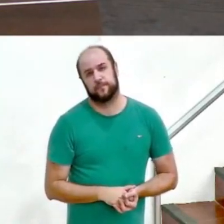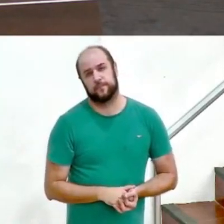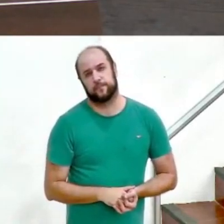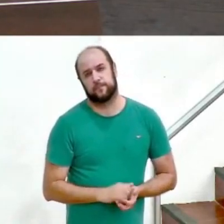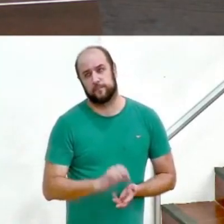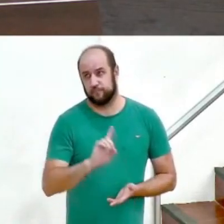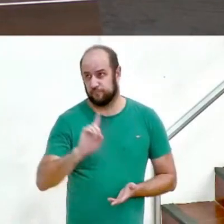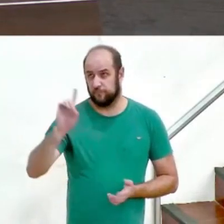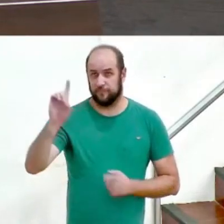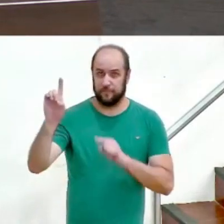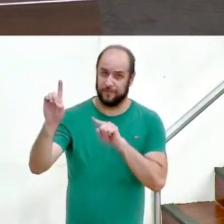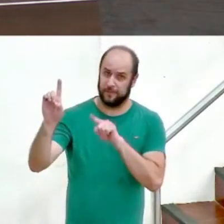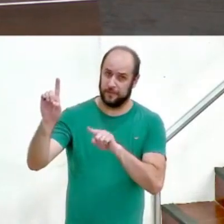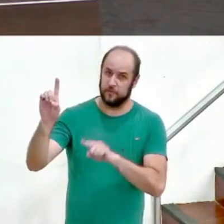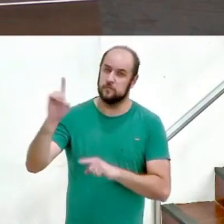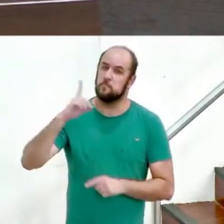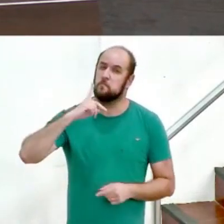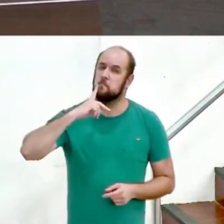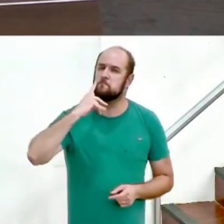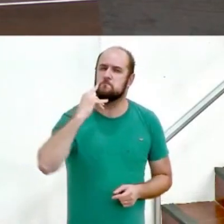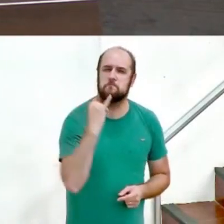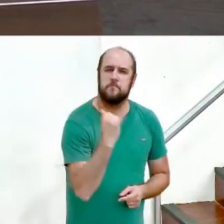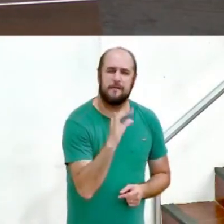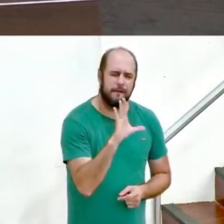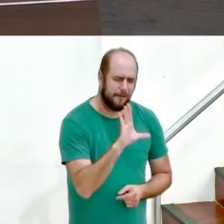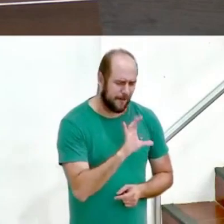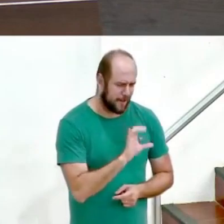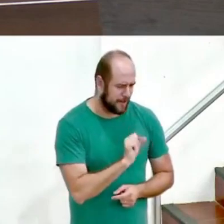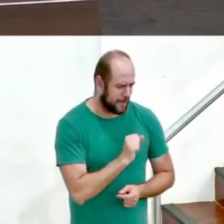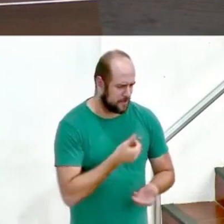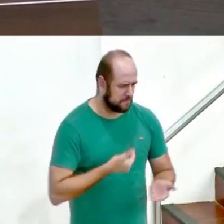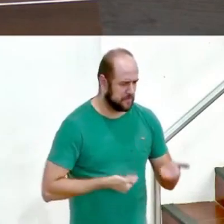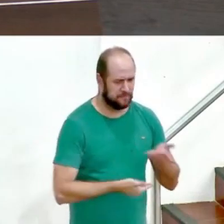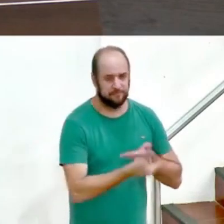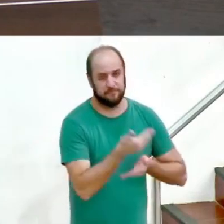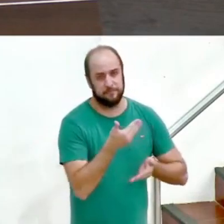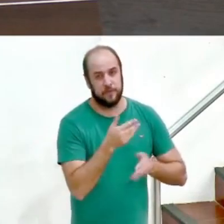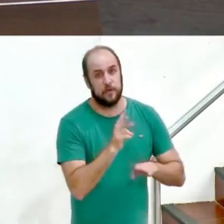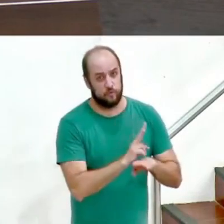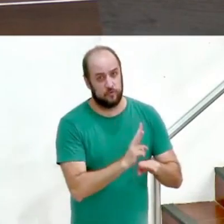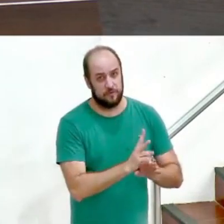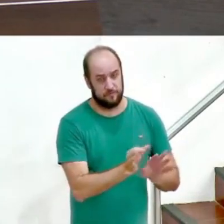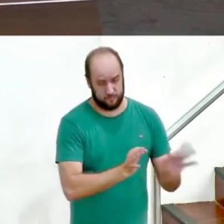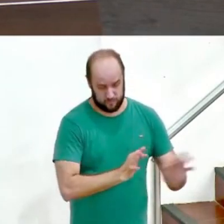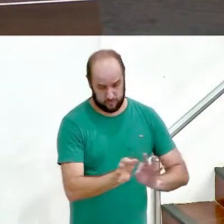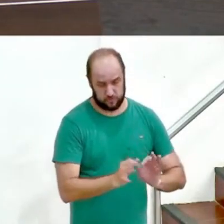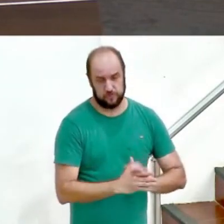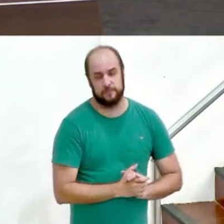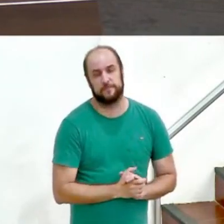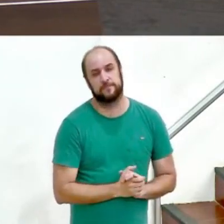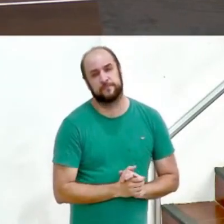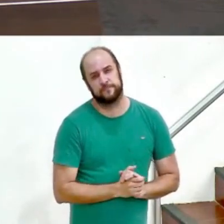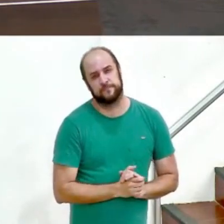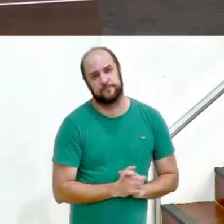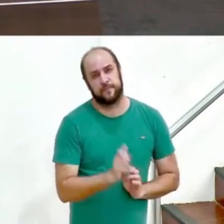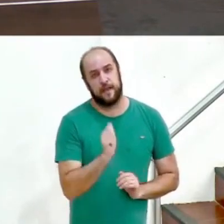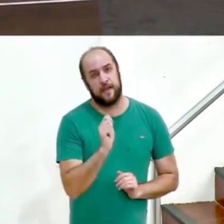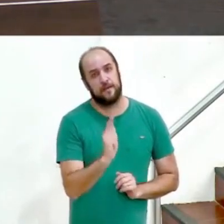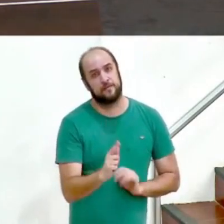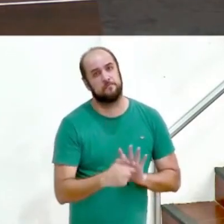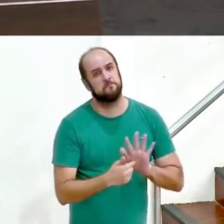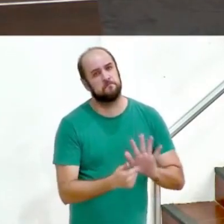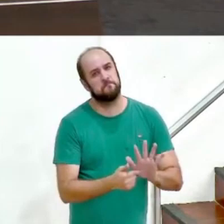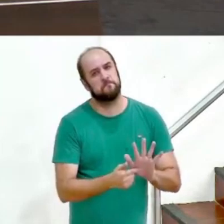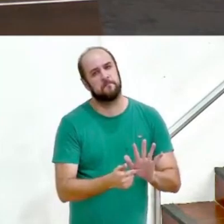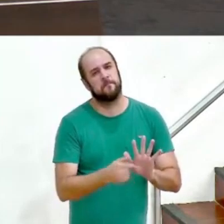Um Deus que é pai e ama os seus filhos, irá discipliná-los. Ageu nos revela um